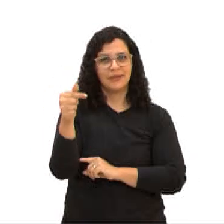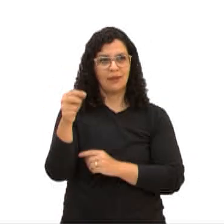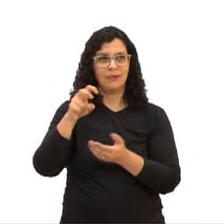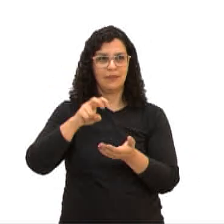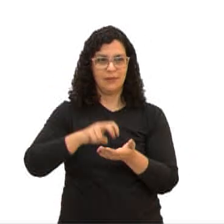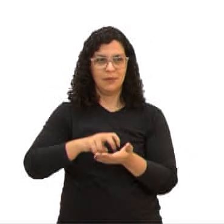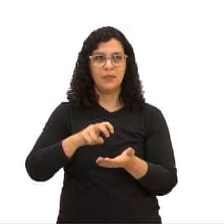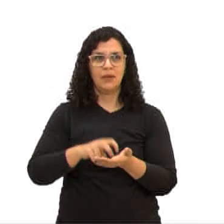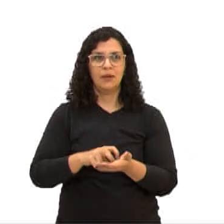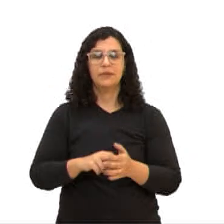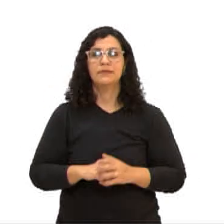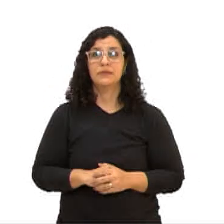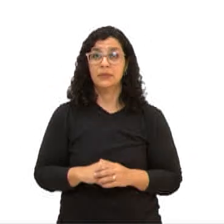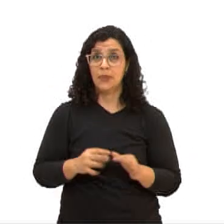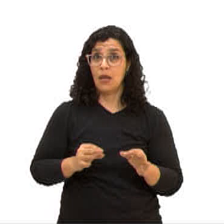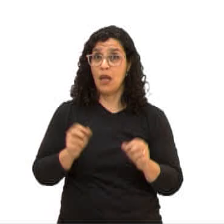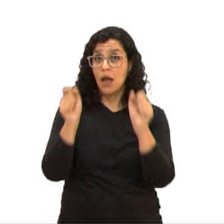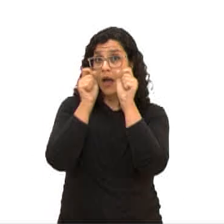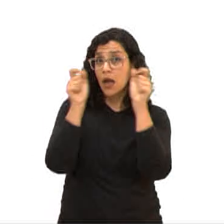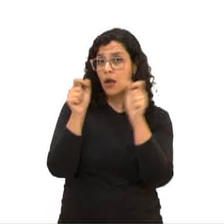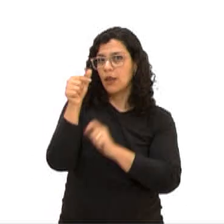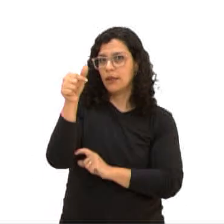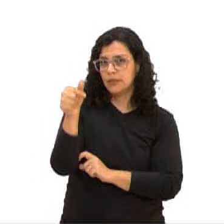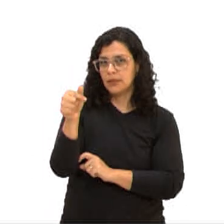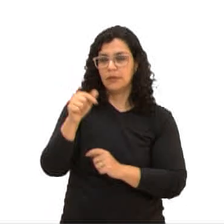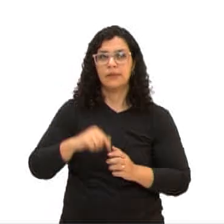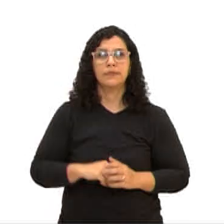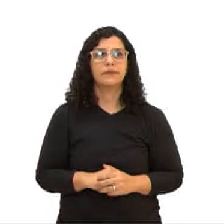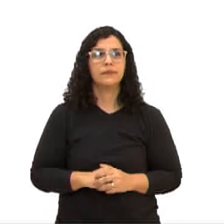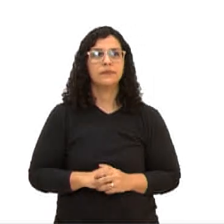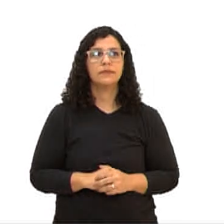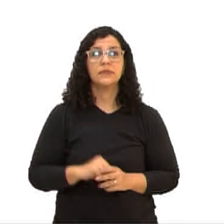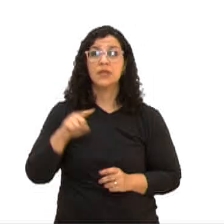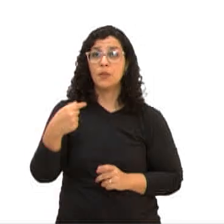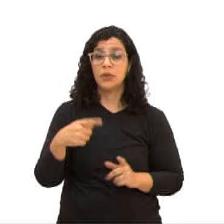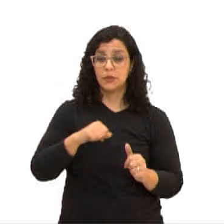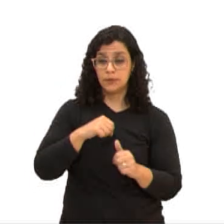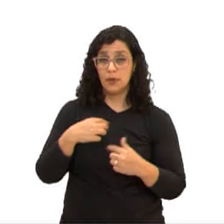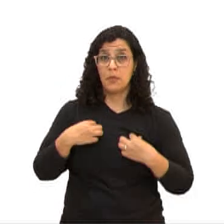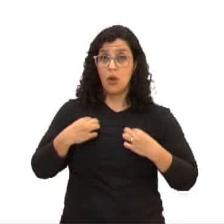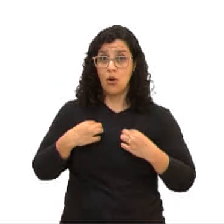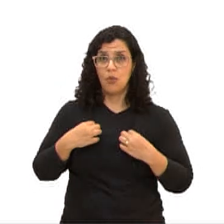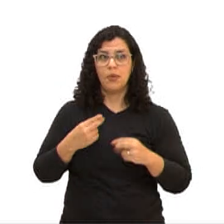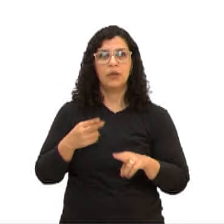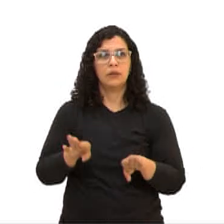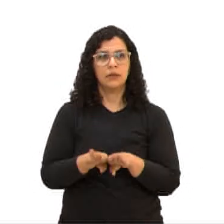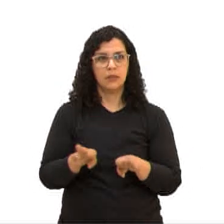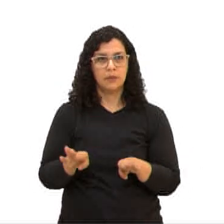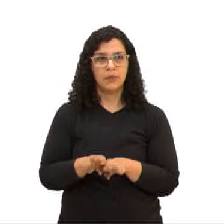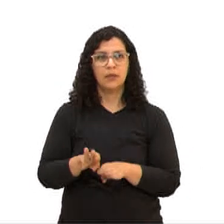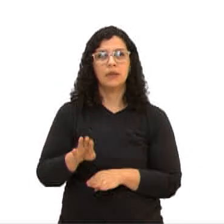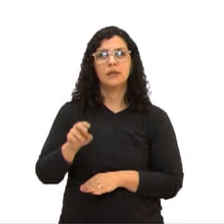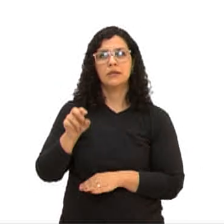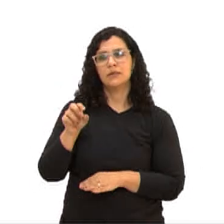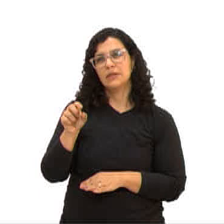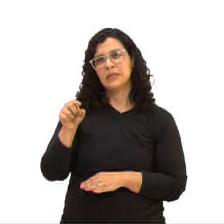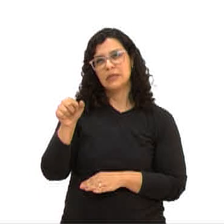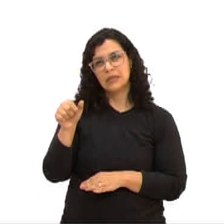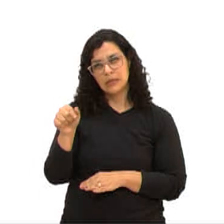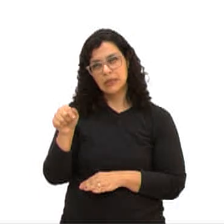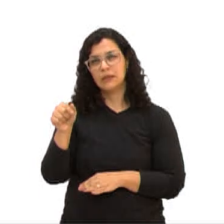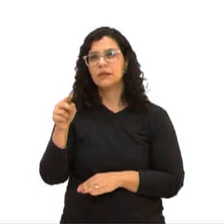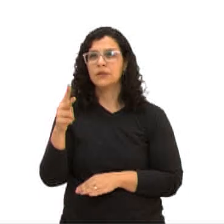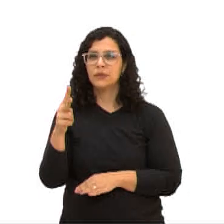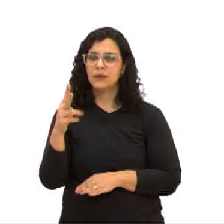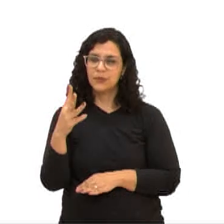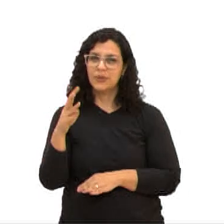la mañana, né? Ela se acorda às 7 da manhã. Me visto e las 8 menos